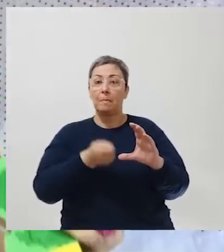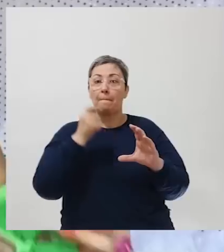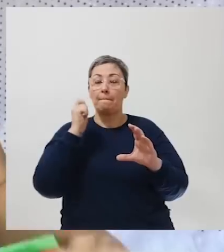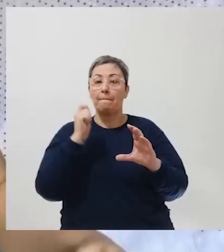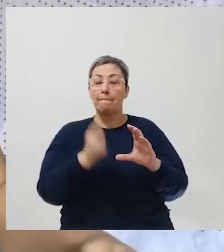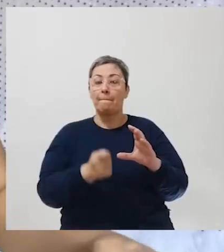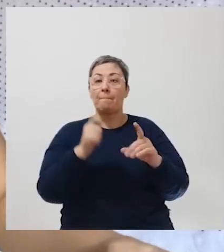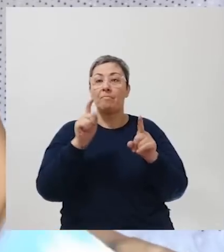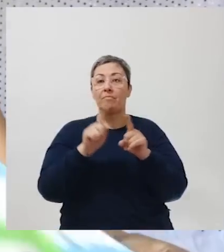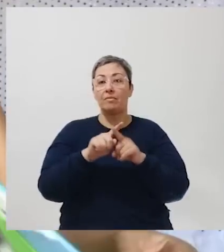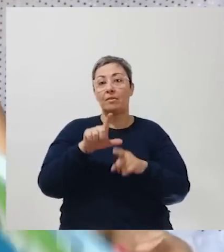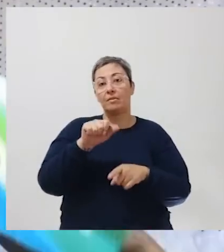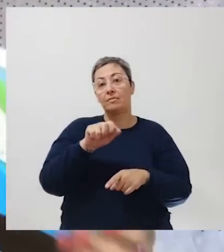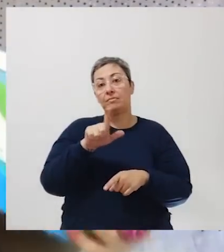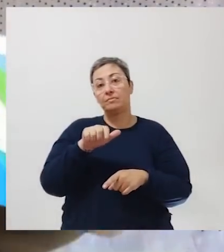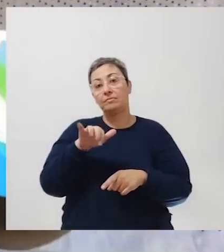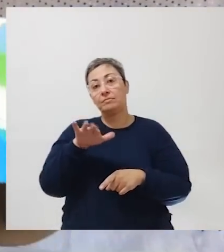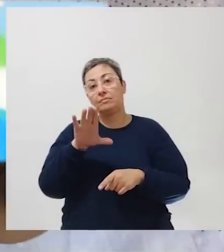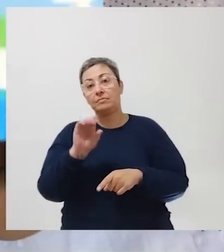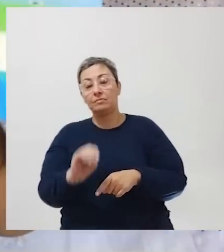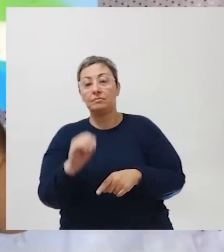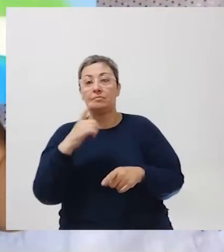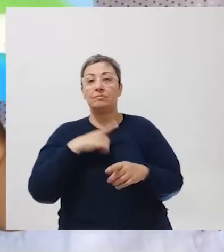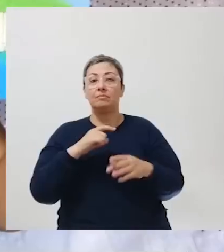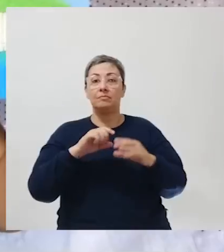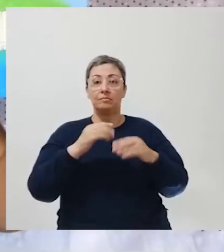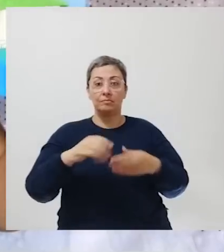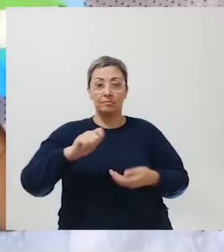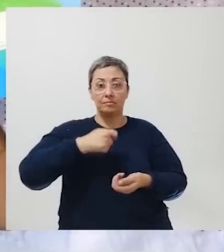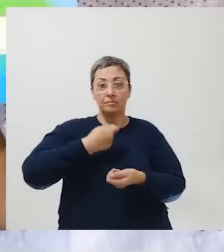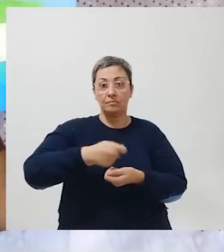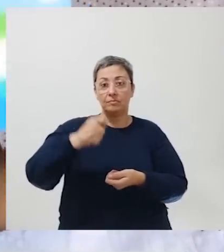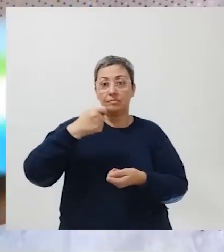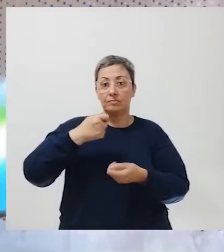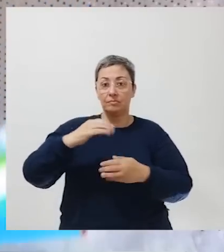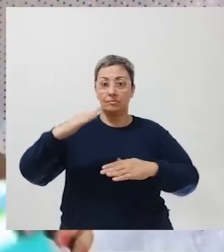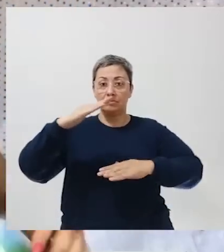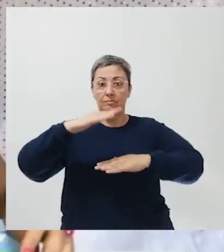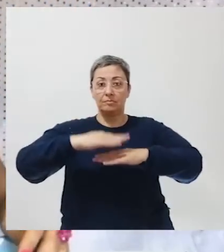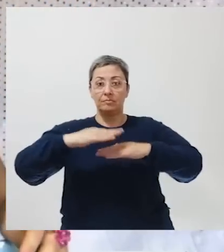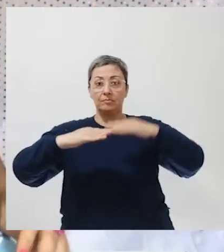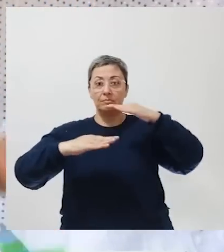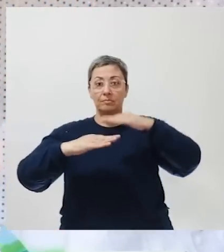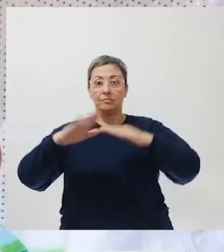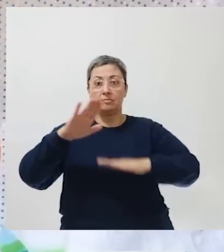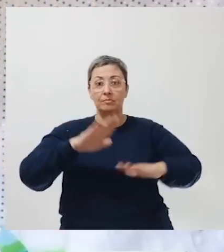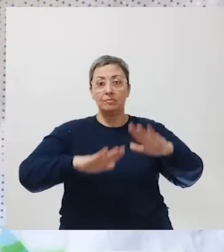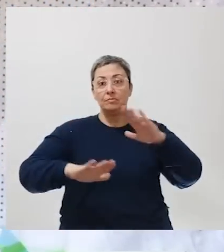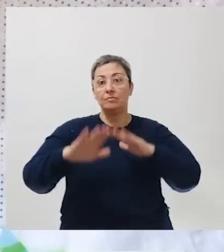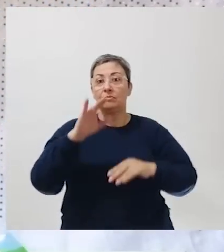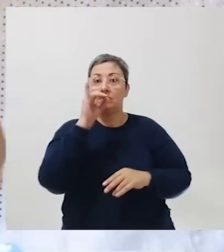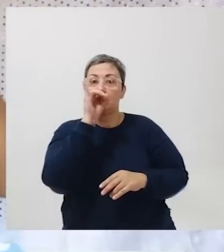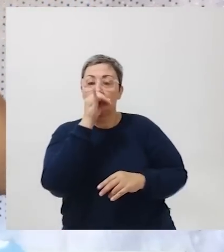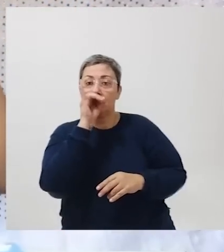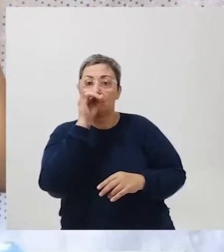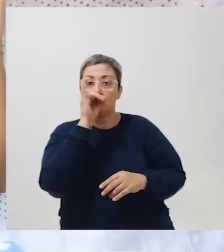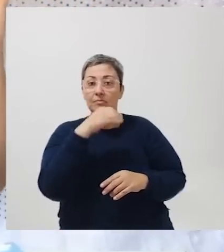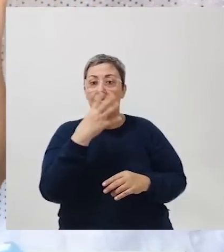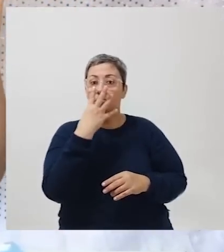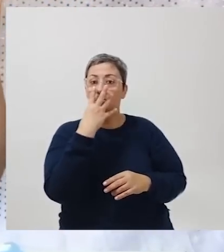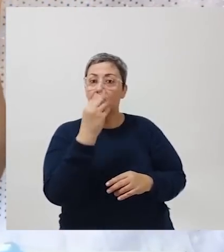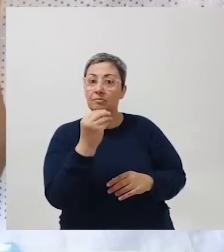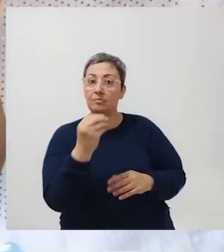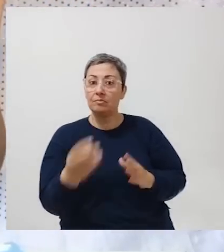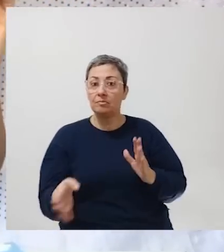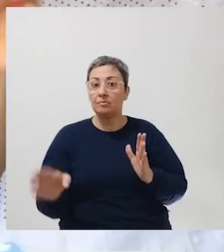marteladas, Lázaro tijolos e cimento usou. Cuidado, porquinhos, o lobo